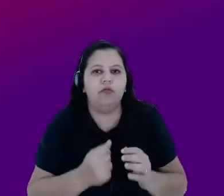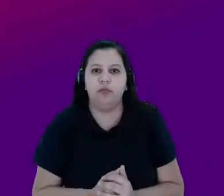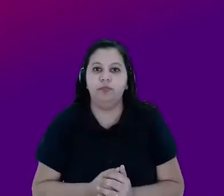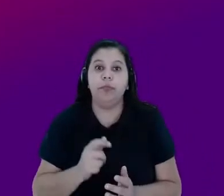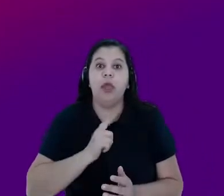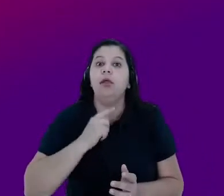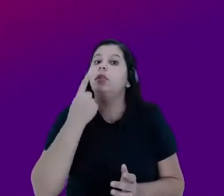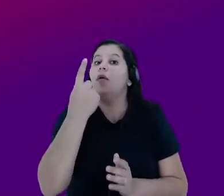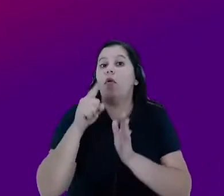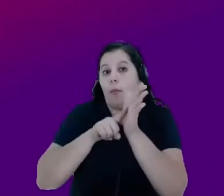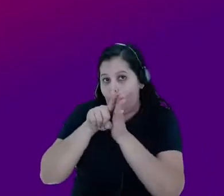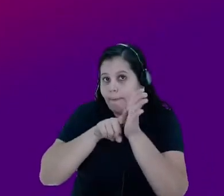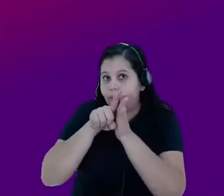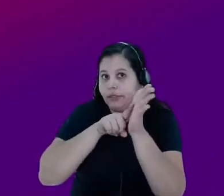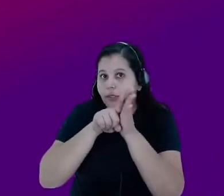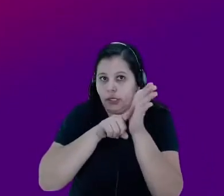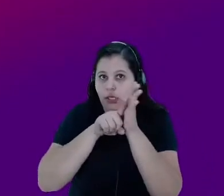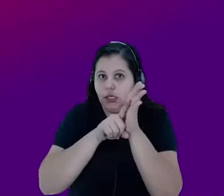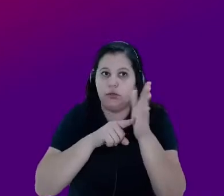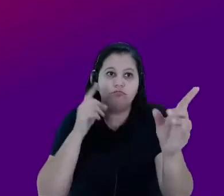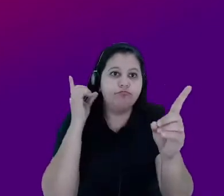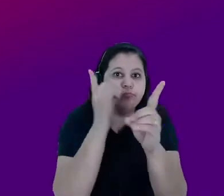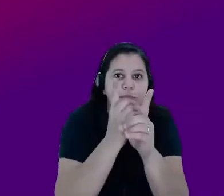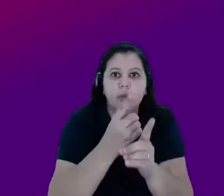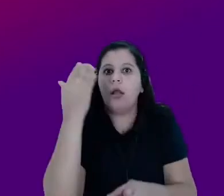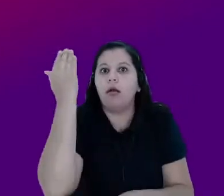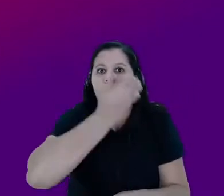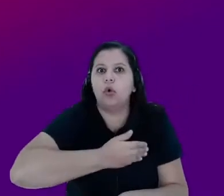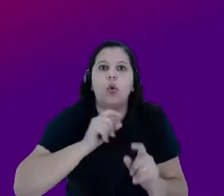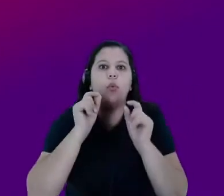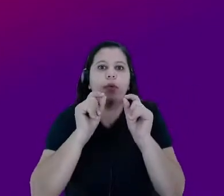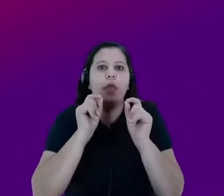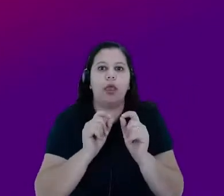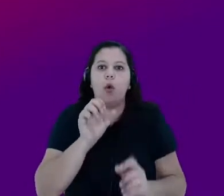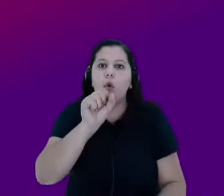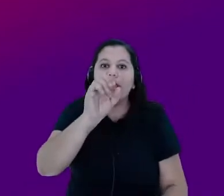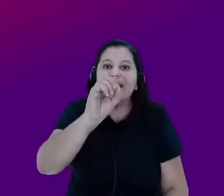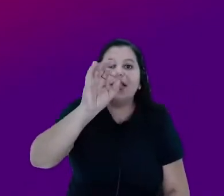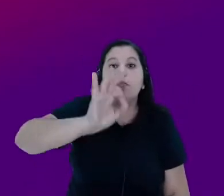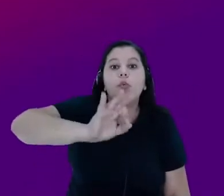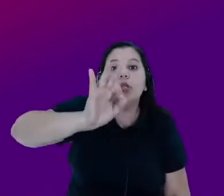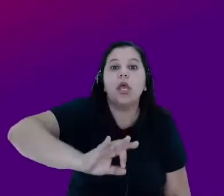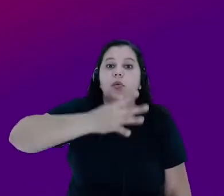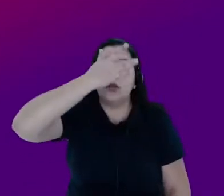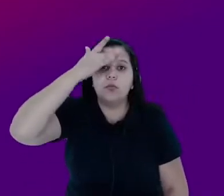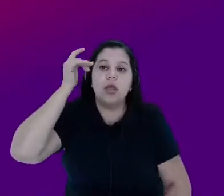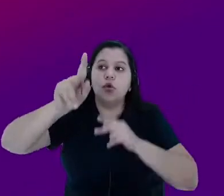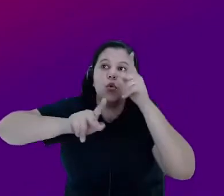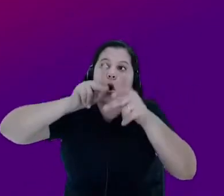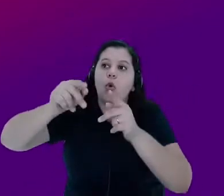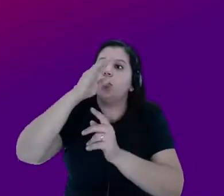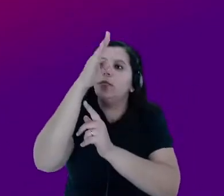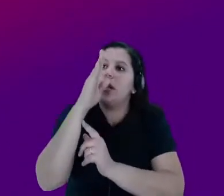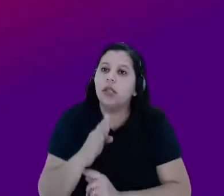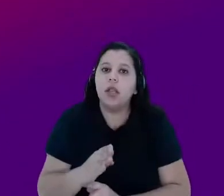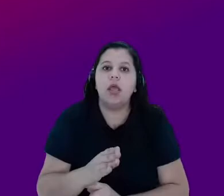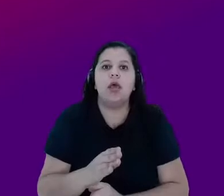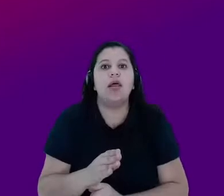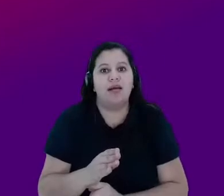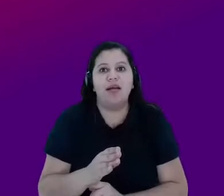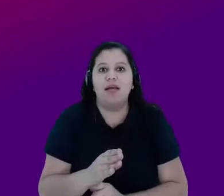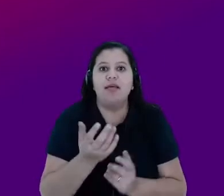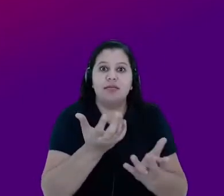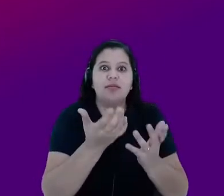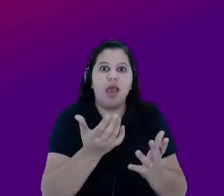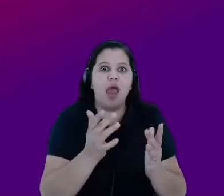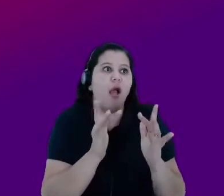que, por 2 agências bem importantes, que 80% da população brasileira prefere atendimento humano. Então, o